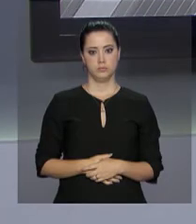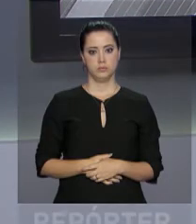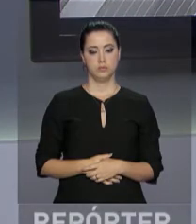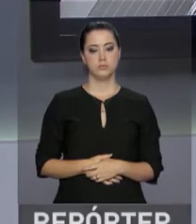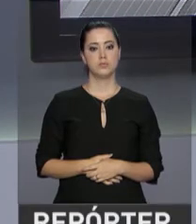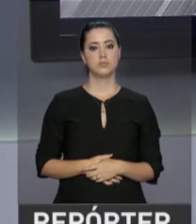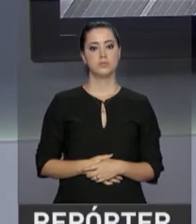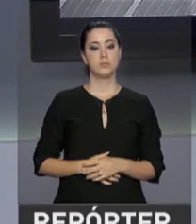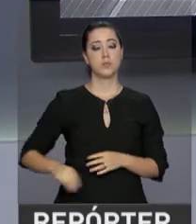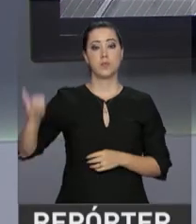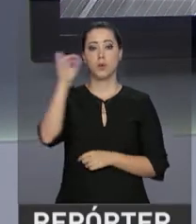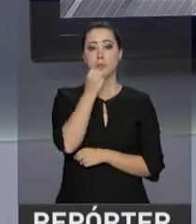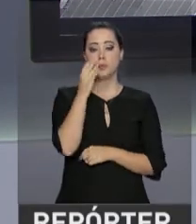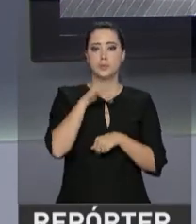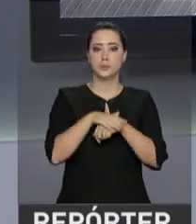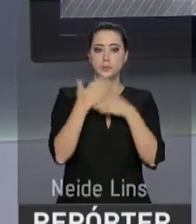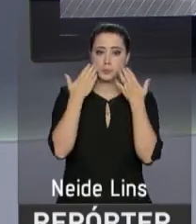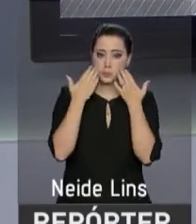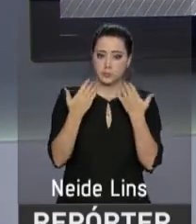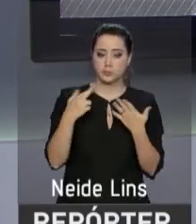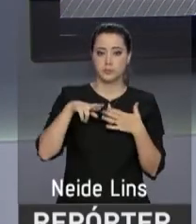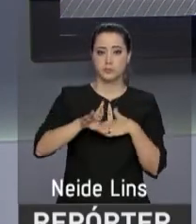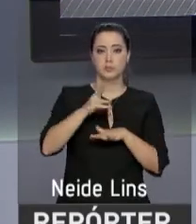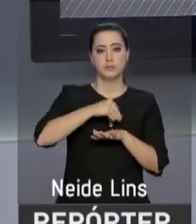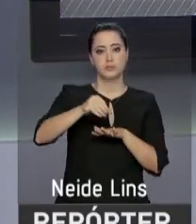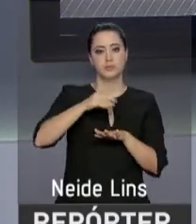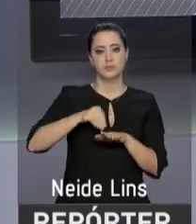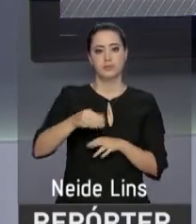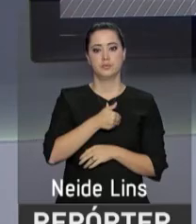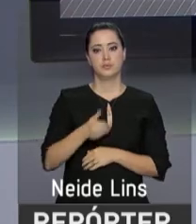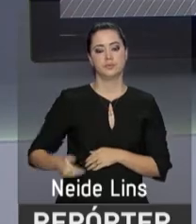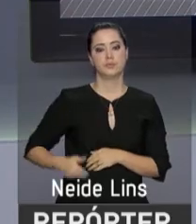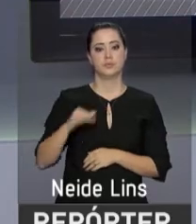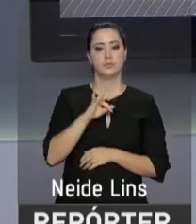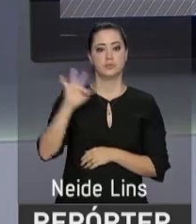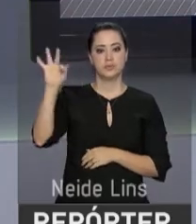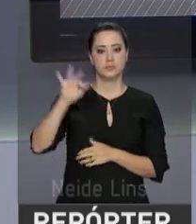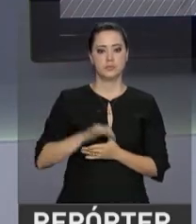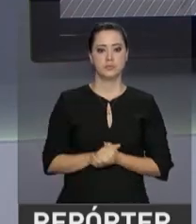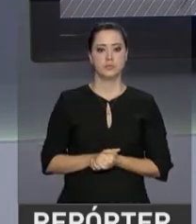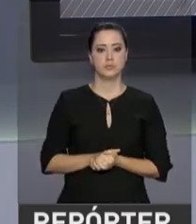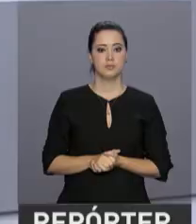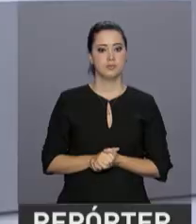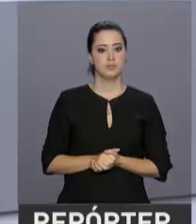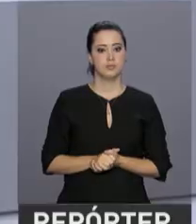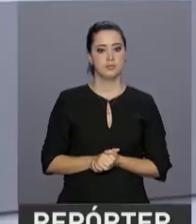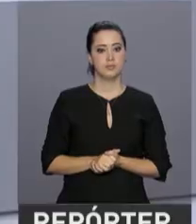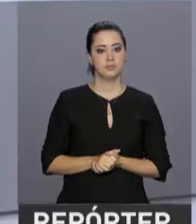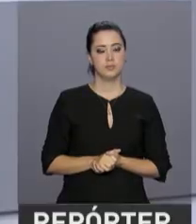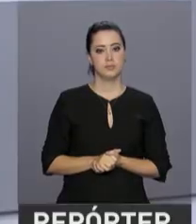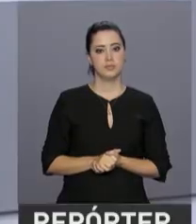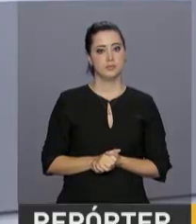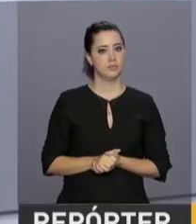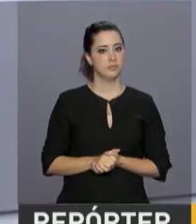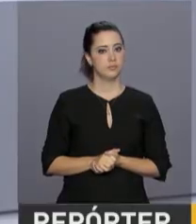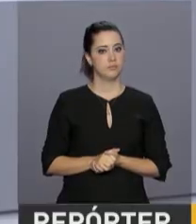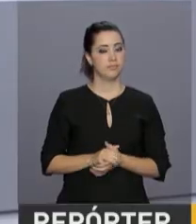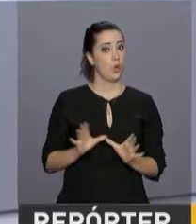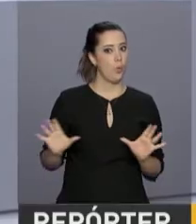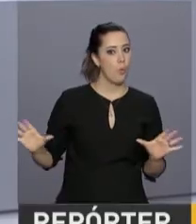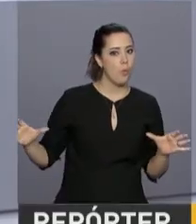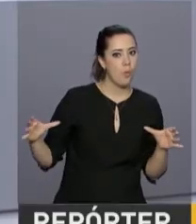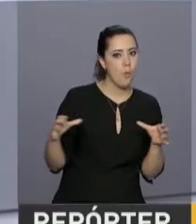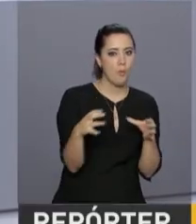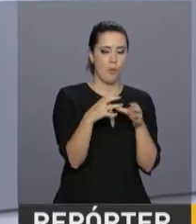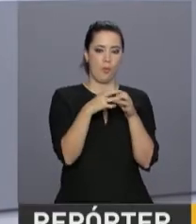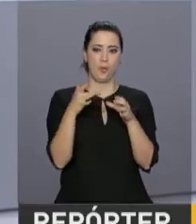olá boa noite começa agora o repórter nbr com as notícias do governo federal entre para o time